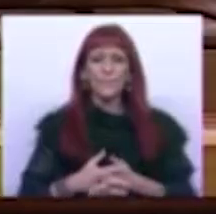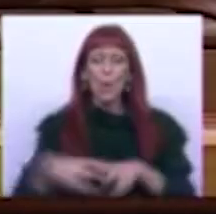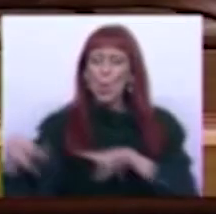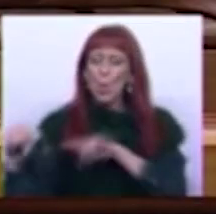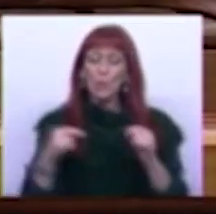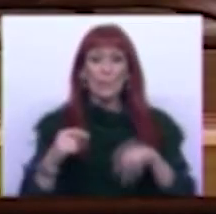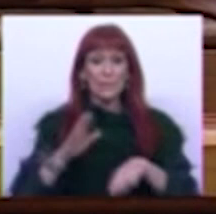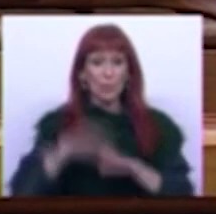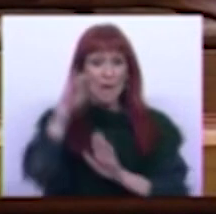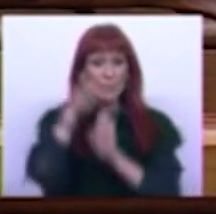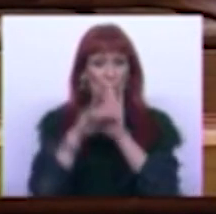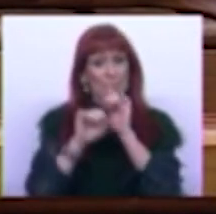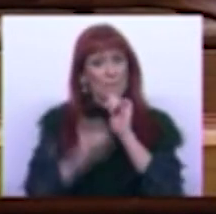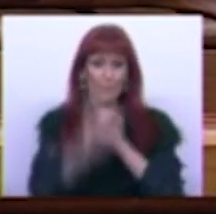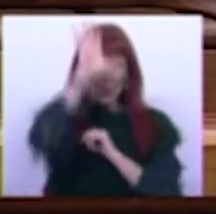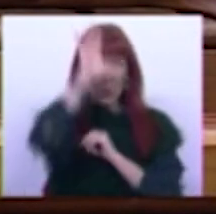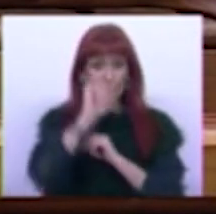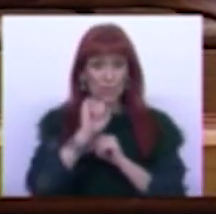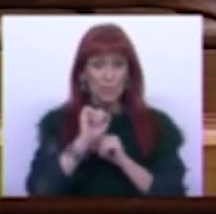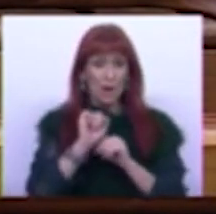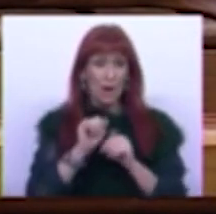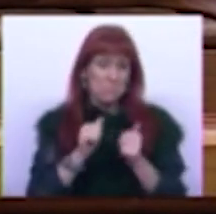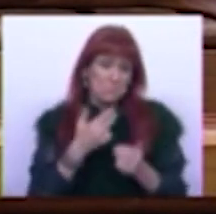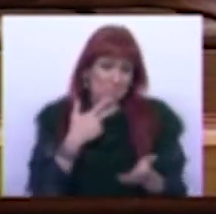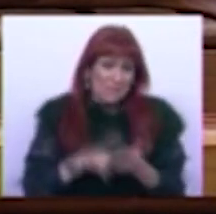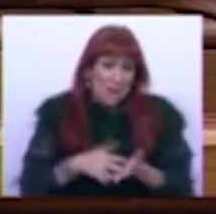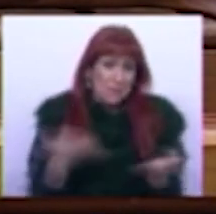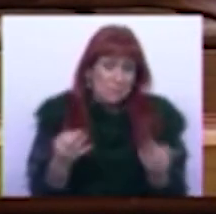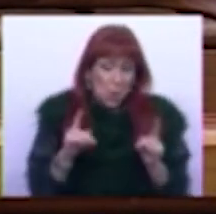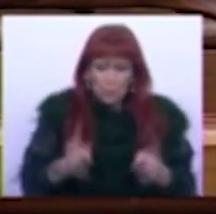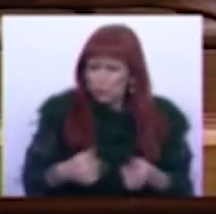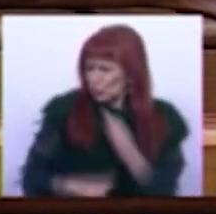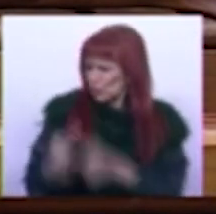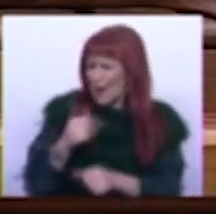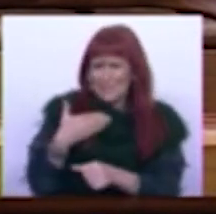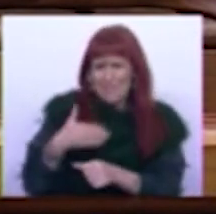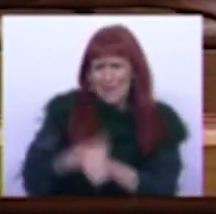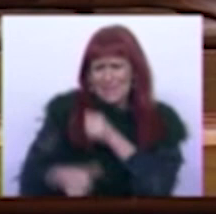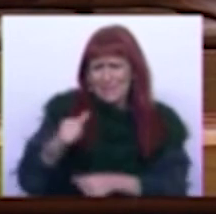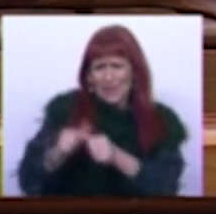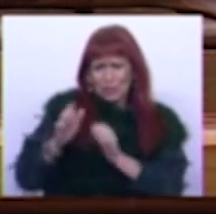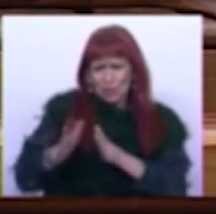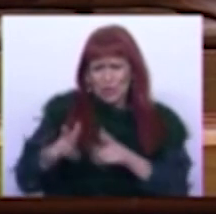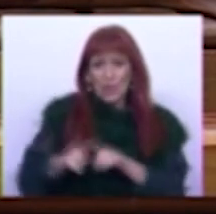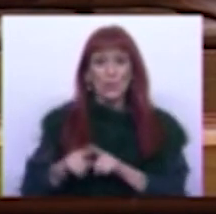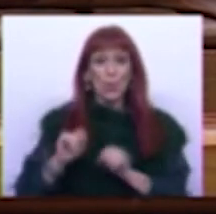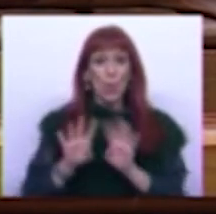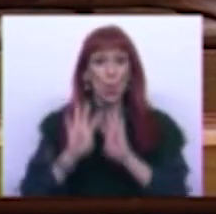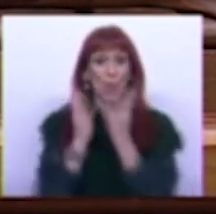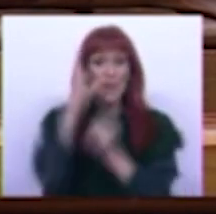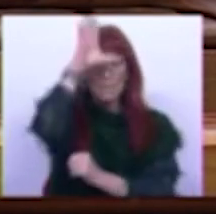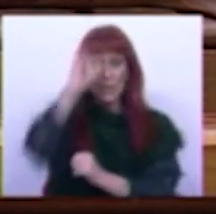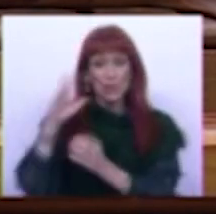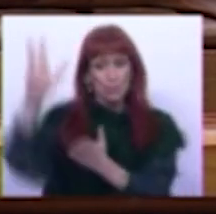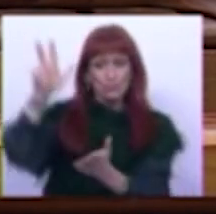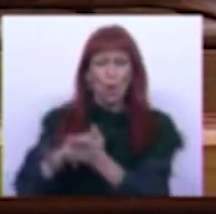debate sobre o programa do governo, em boa verdade, começou já na semana passada, mal o Conselho de Ministros